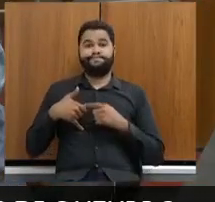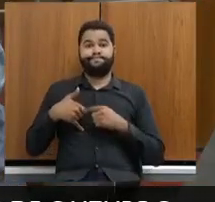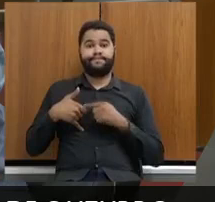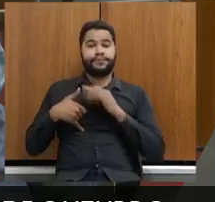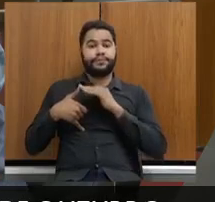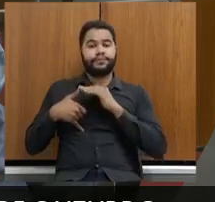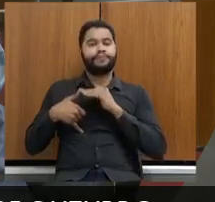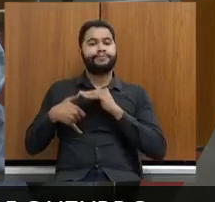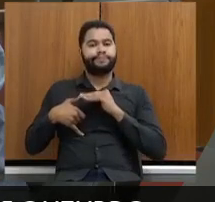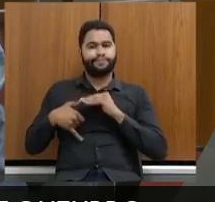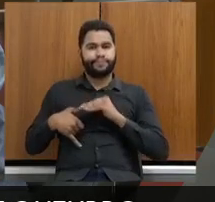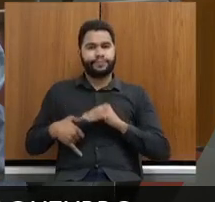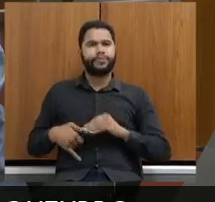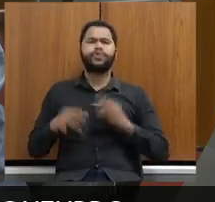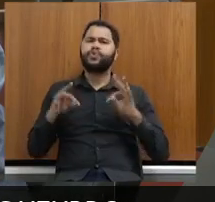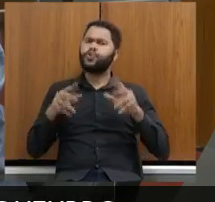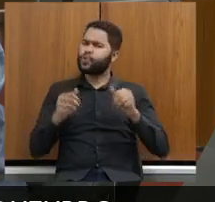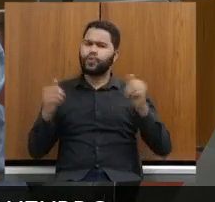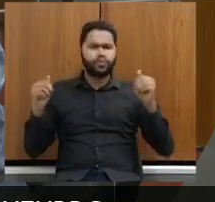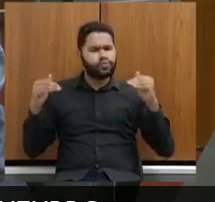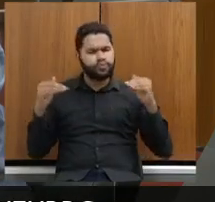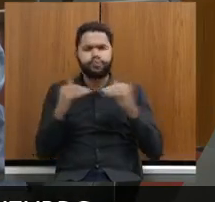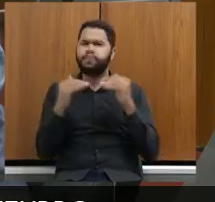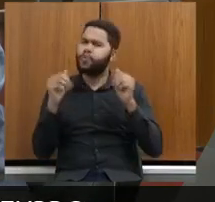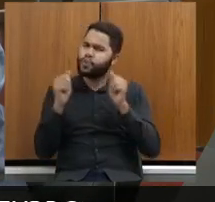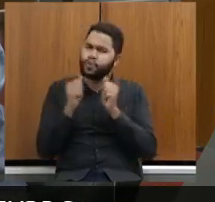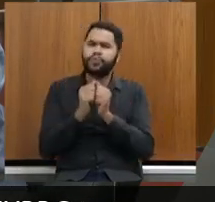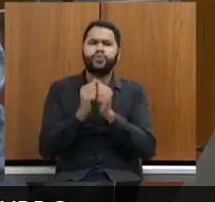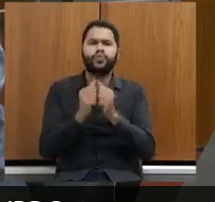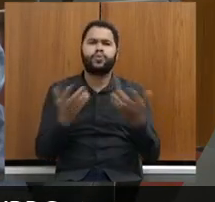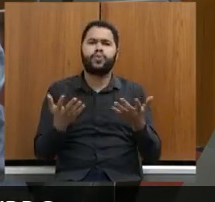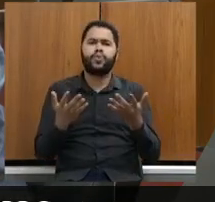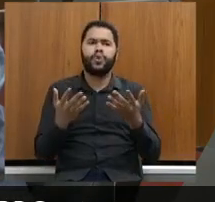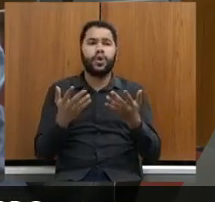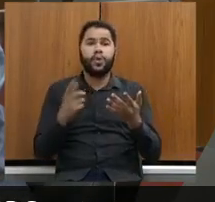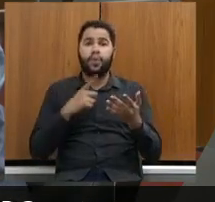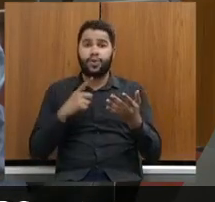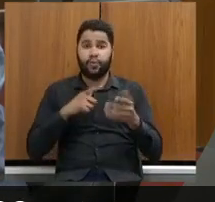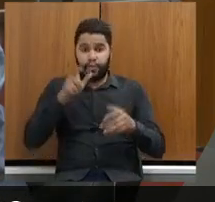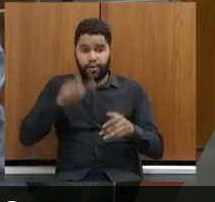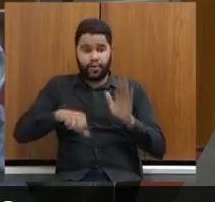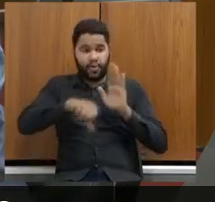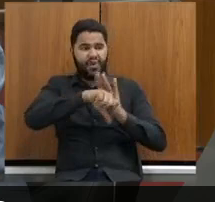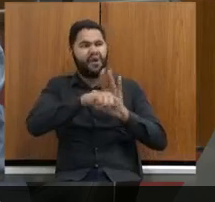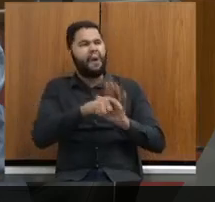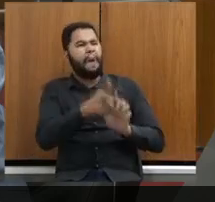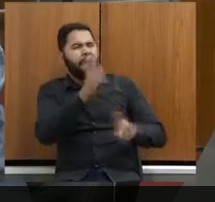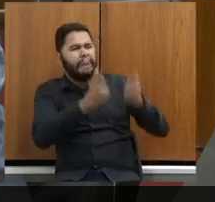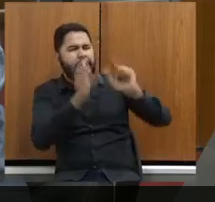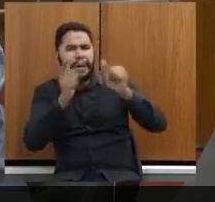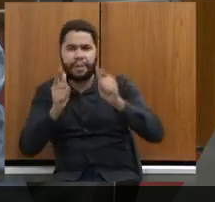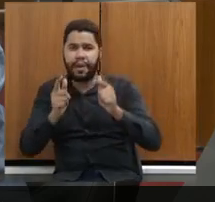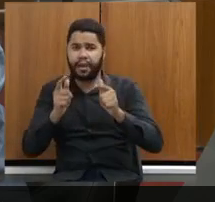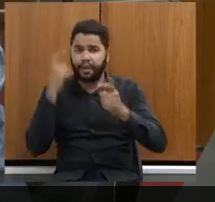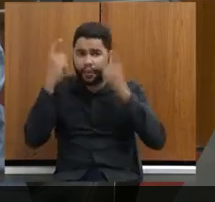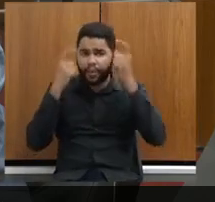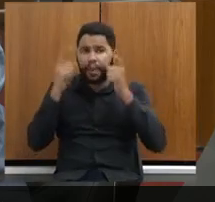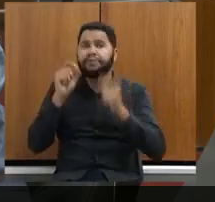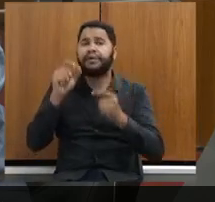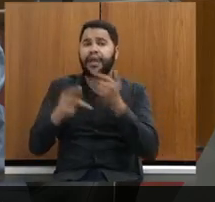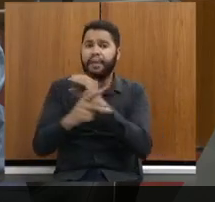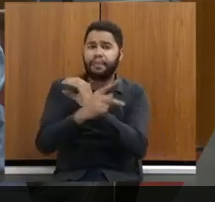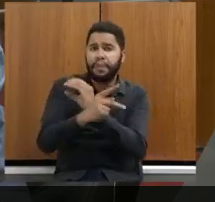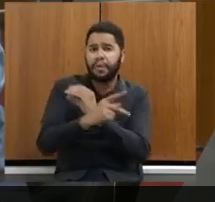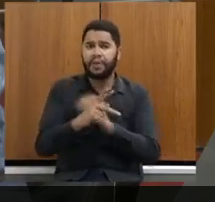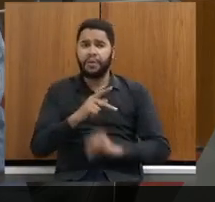a gente começa a realmente entender que todo mundo no mesmo barco né quando o criminoso atira e não quer saber se é da polícia militar da polícia civil da polícia canal